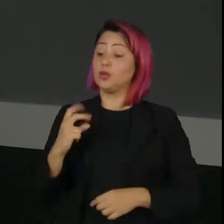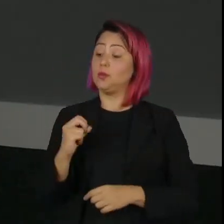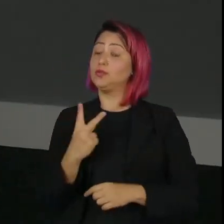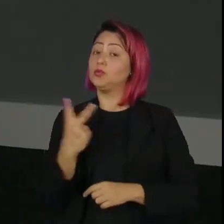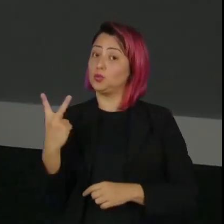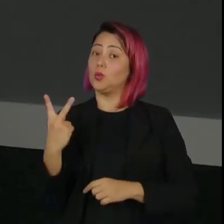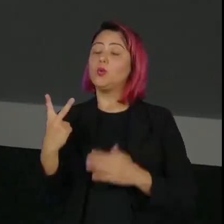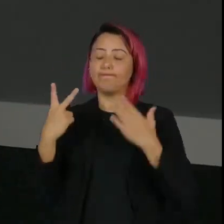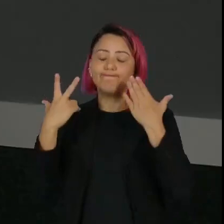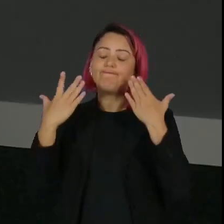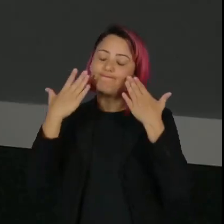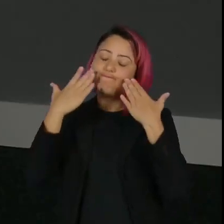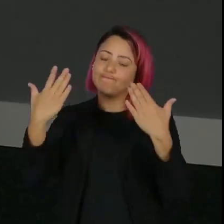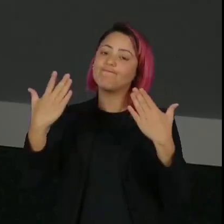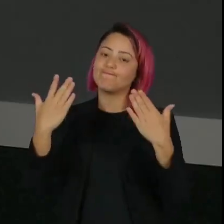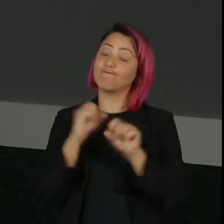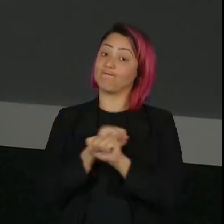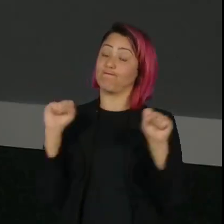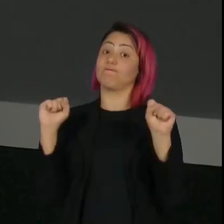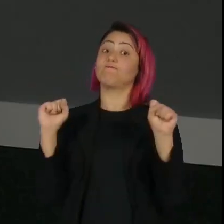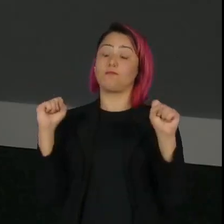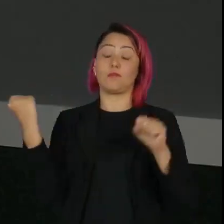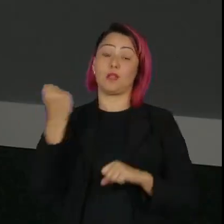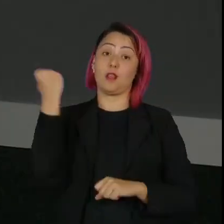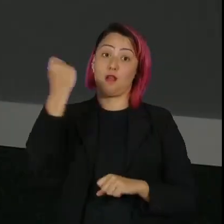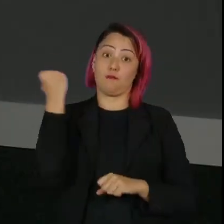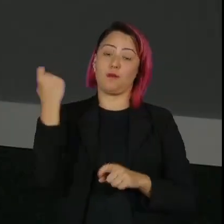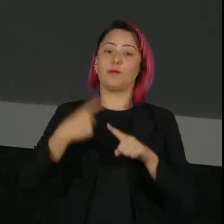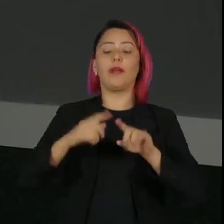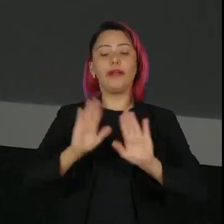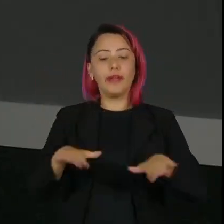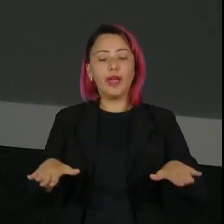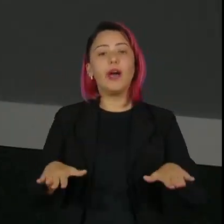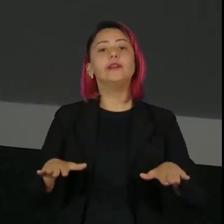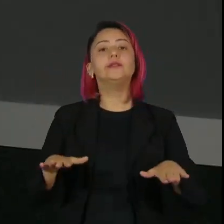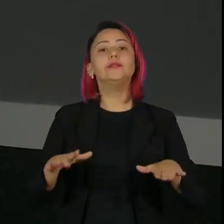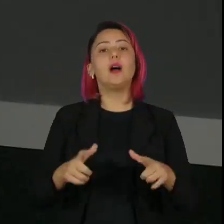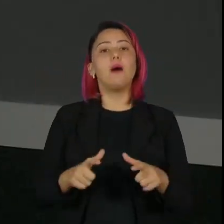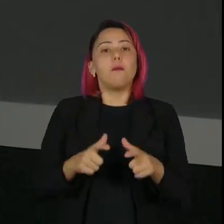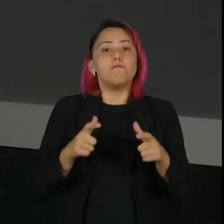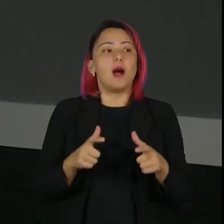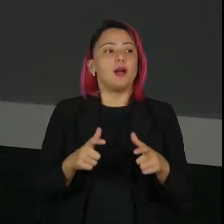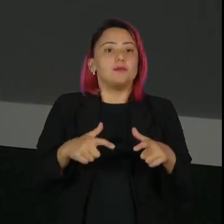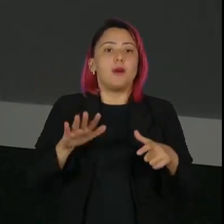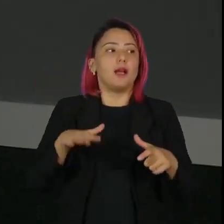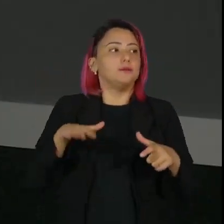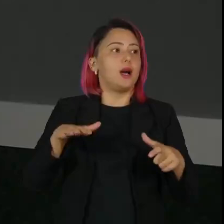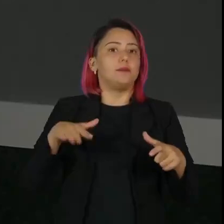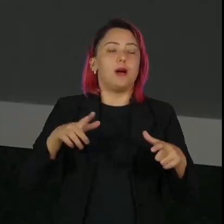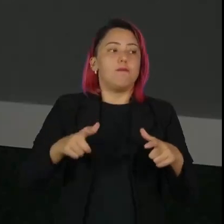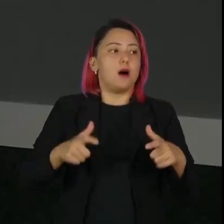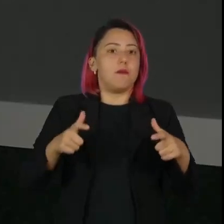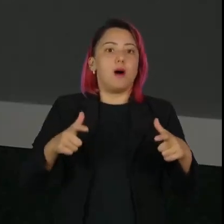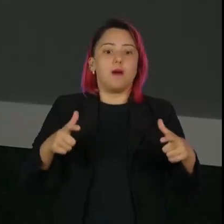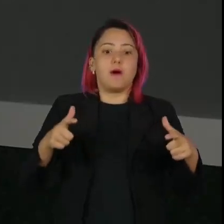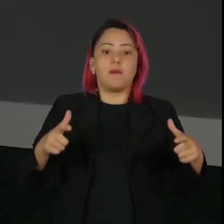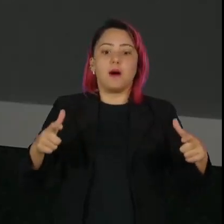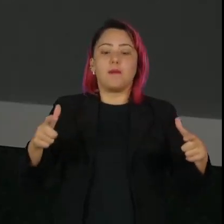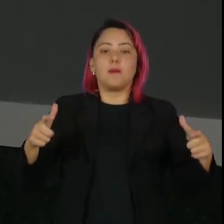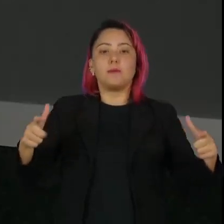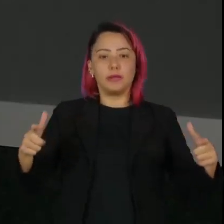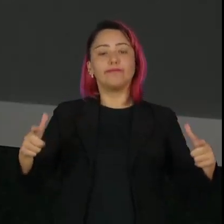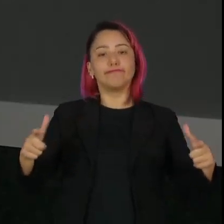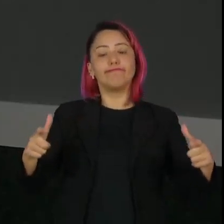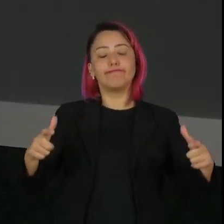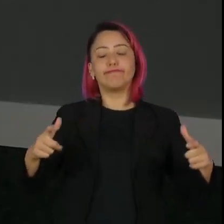constata aí um aumento, né, da quantidade de crianças e adolescentes que estão nessa condição de